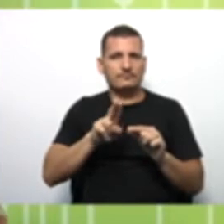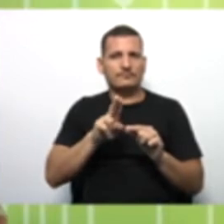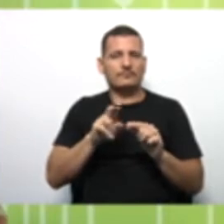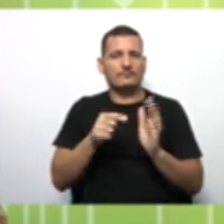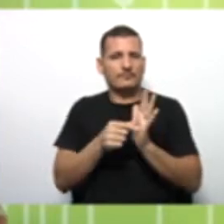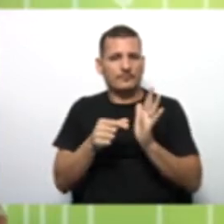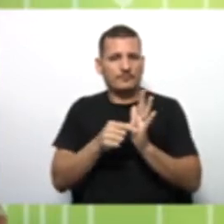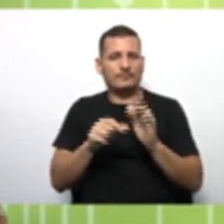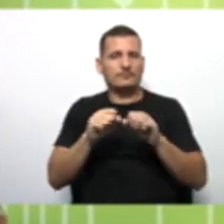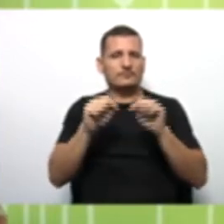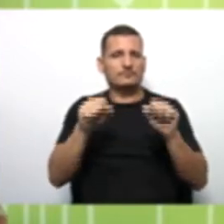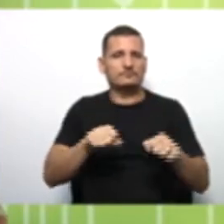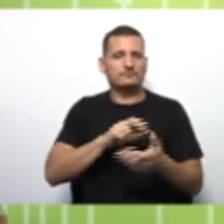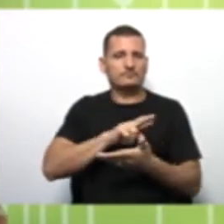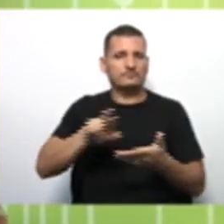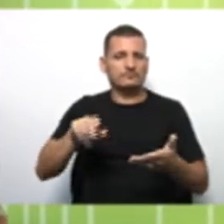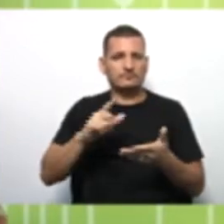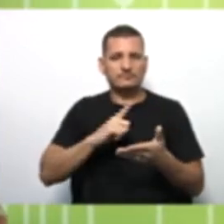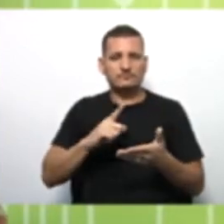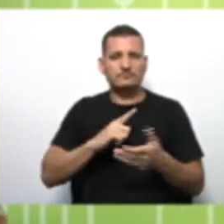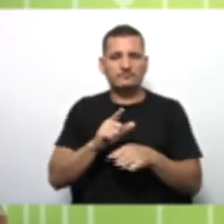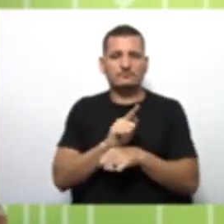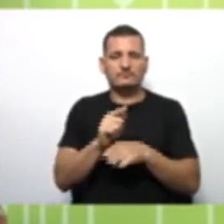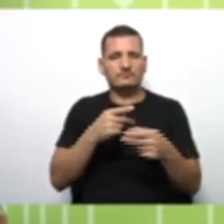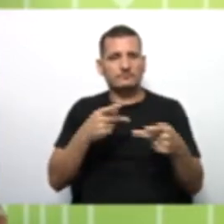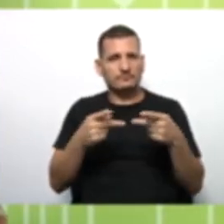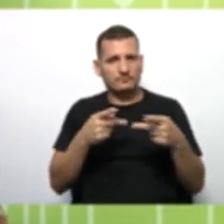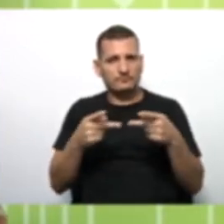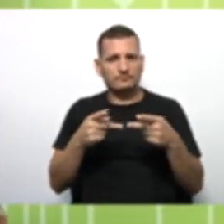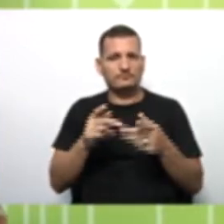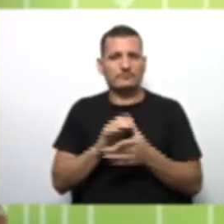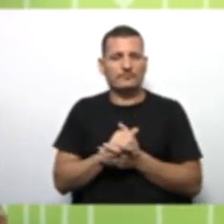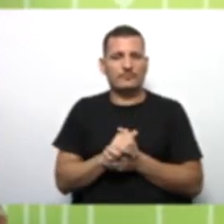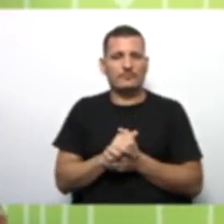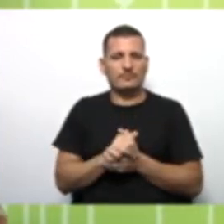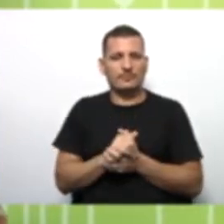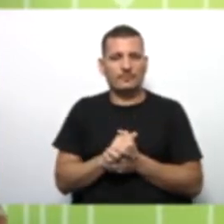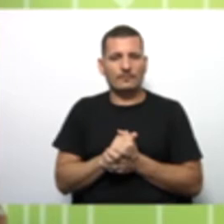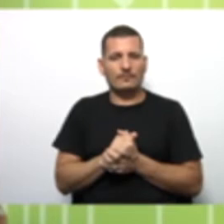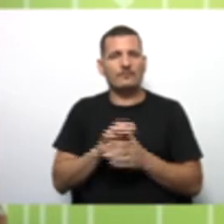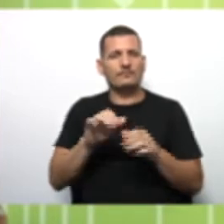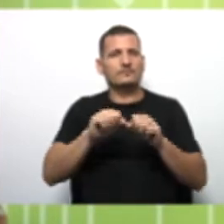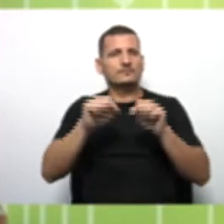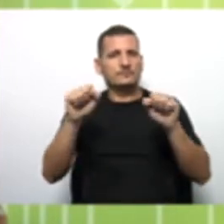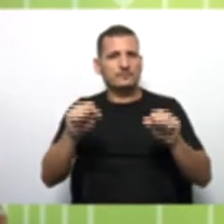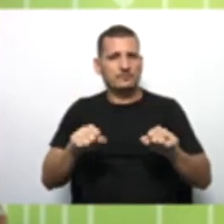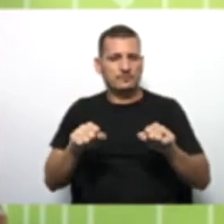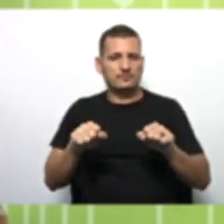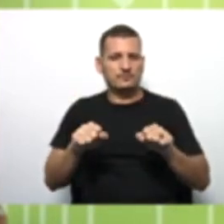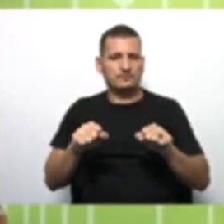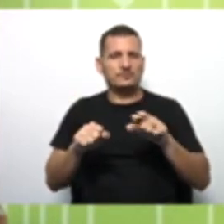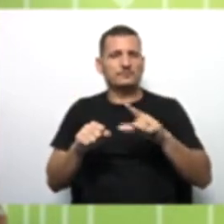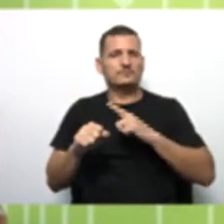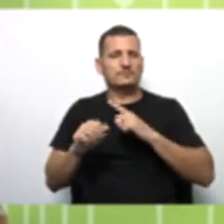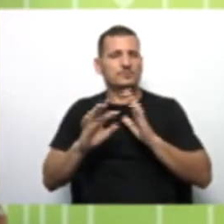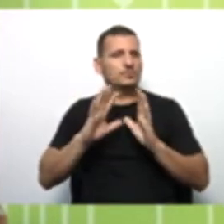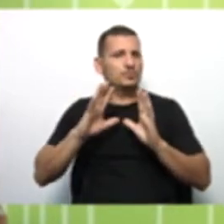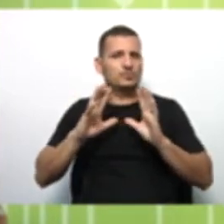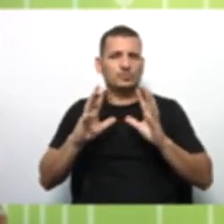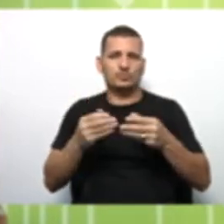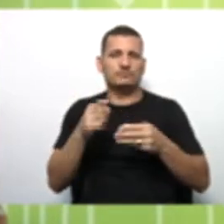softwares, que a gente tem vários aí de gerenciamento de projeto, e inclusive, gente, quando a gente fala a questão do software, ele traz tudo que